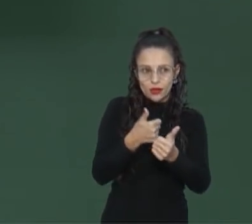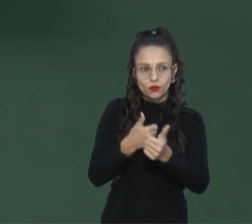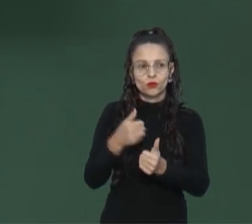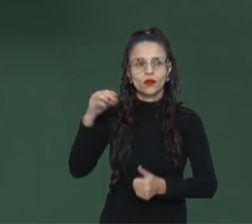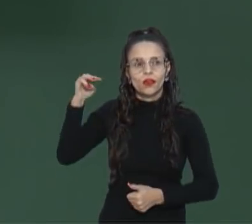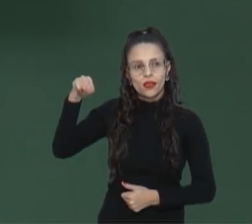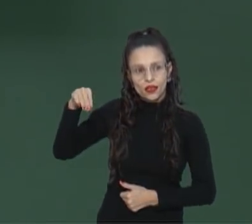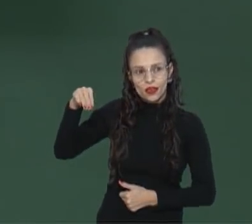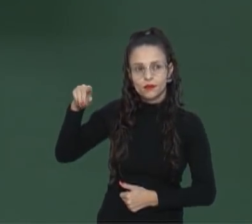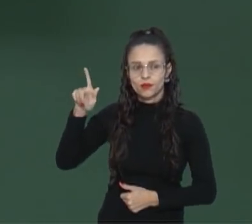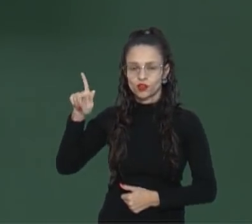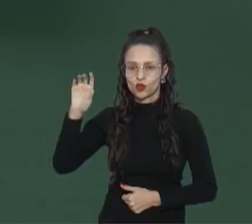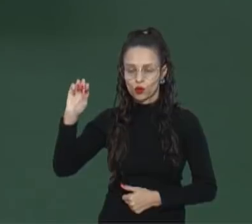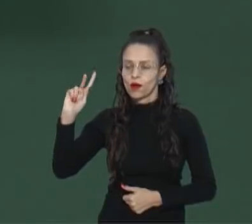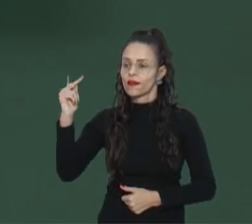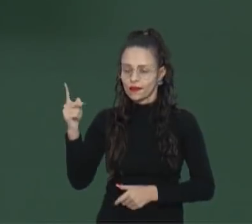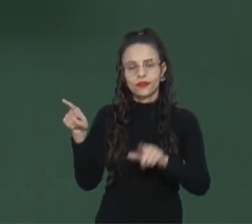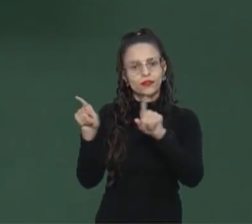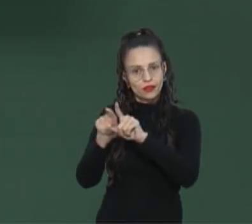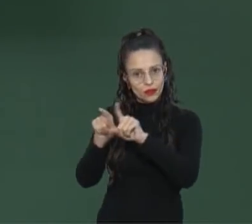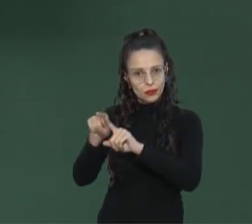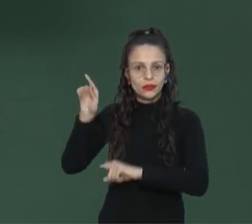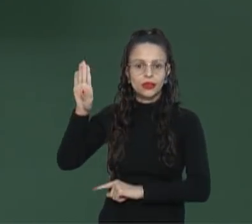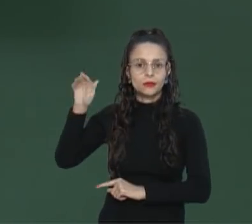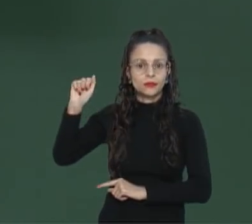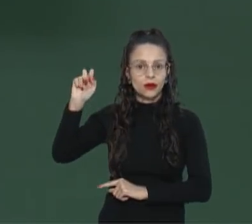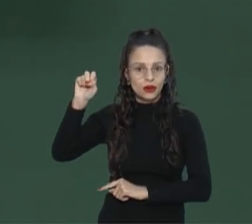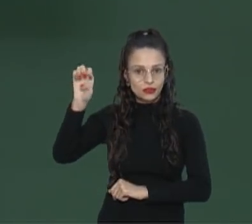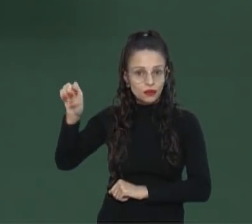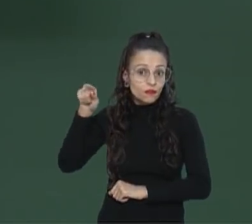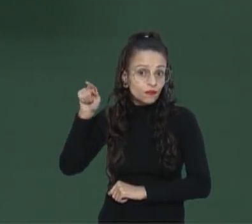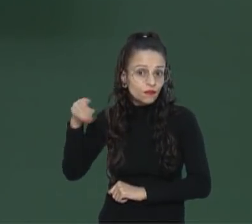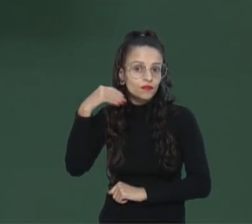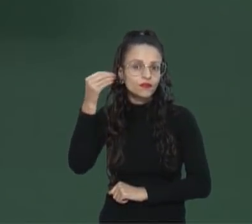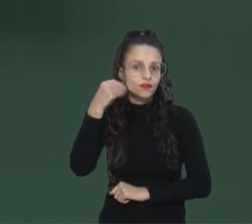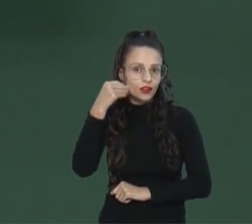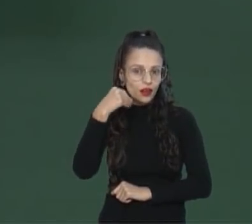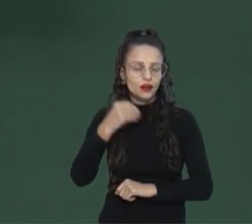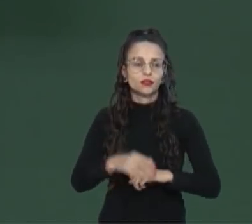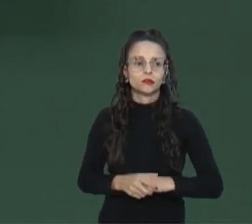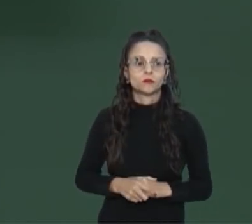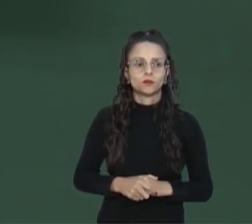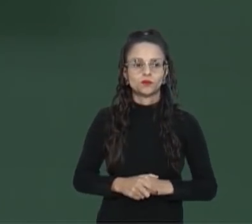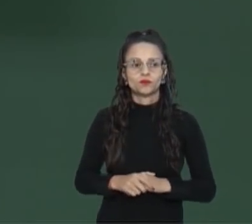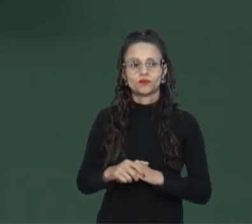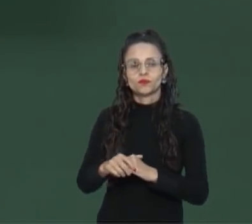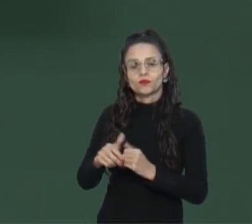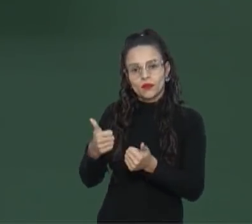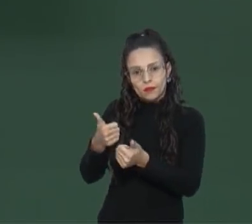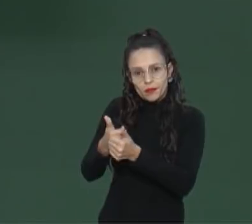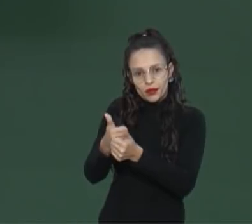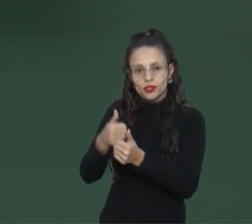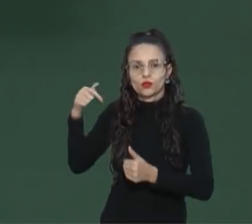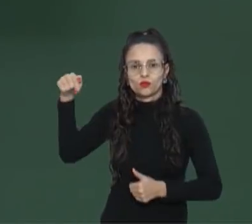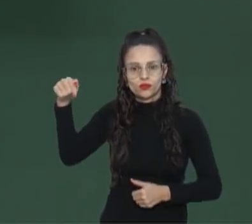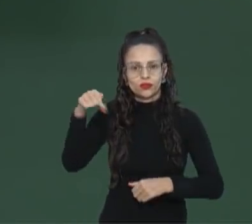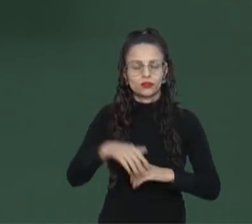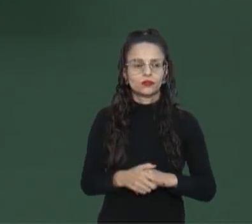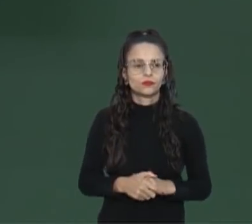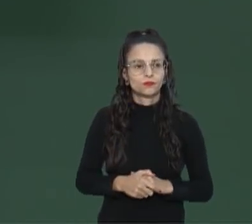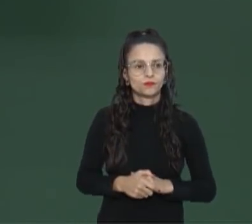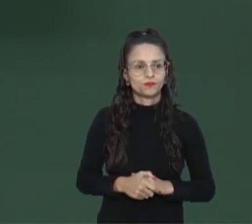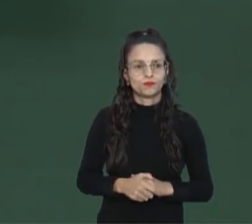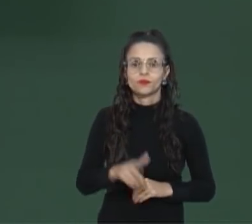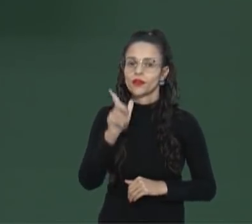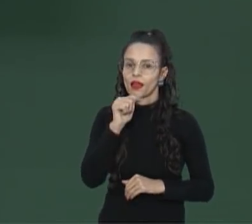MgOH2 também é uma base, tem OH, mas é uma base fraca. Então, se é uma base fraca, vai estar perto do 7. A